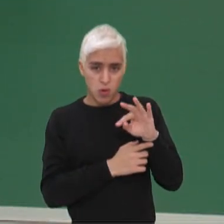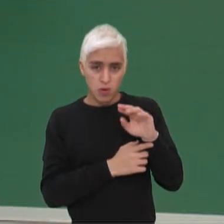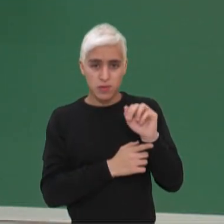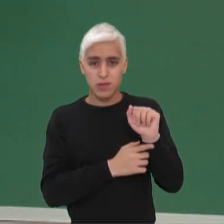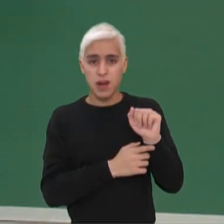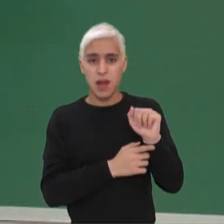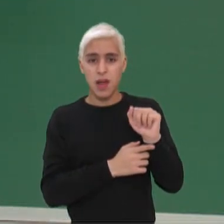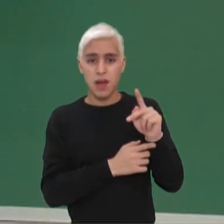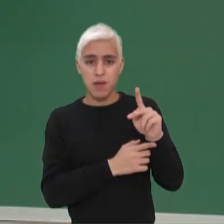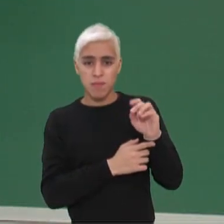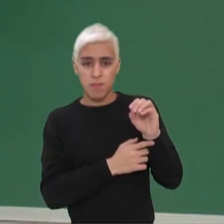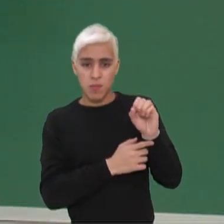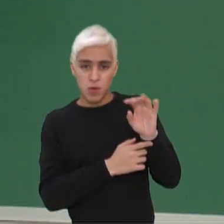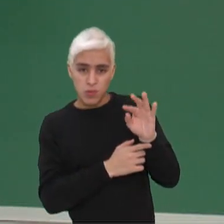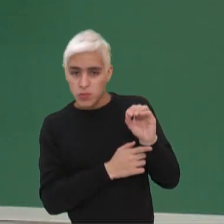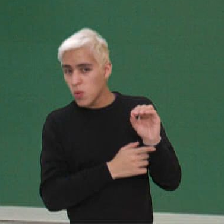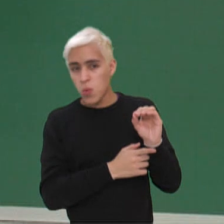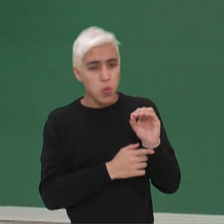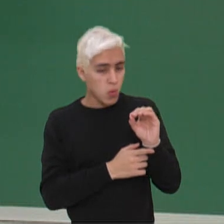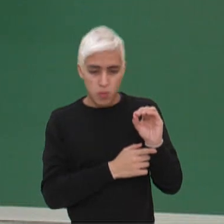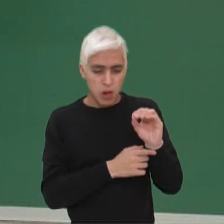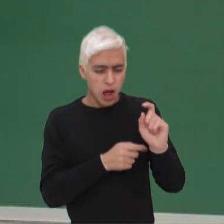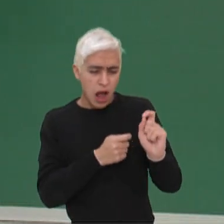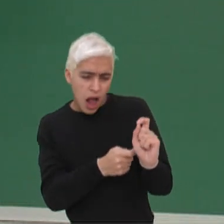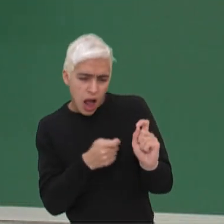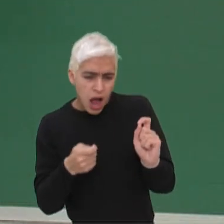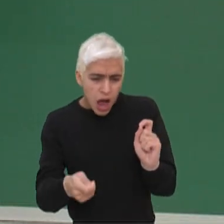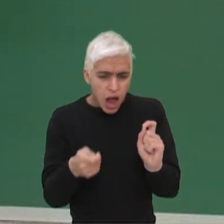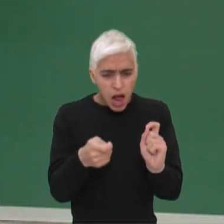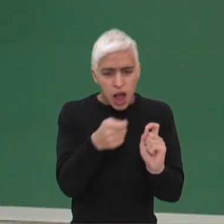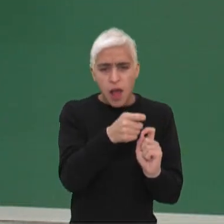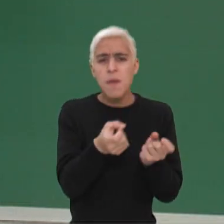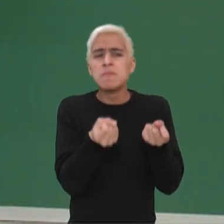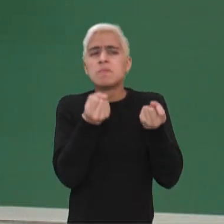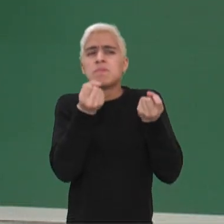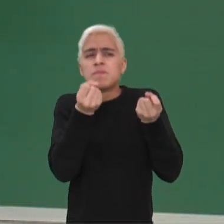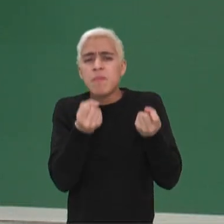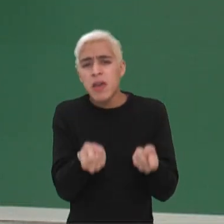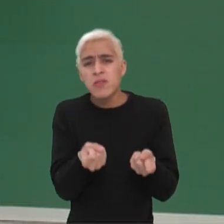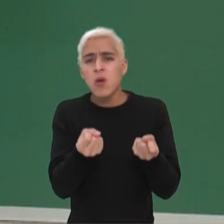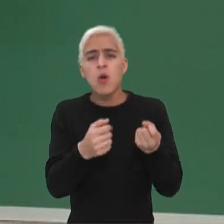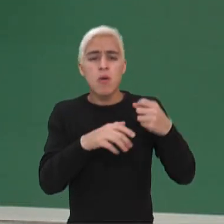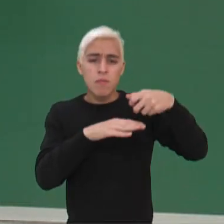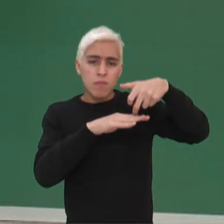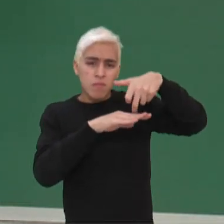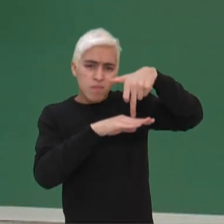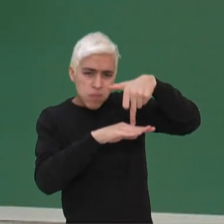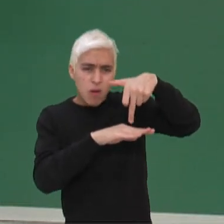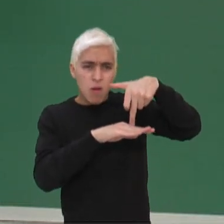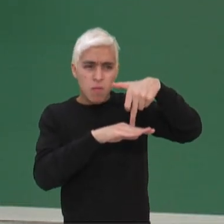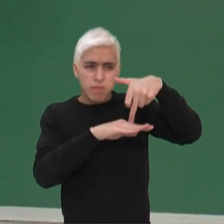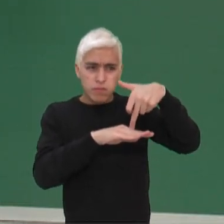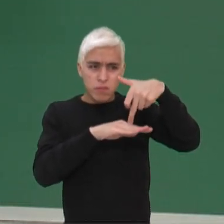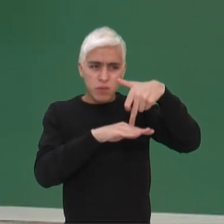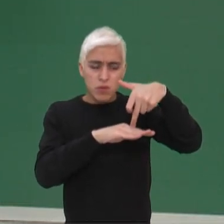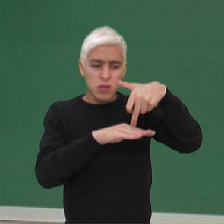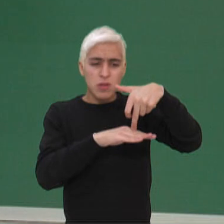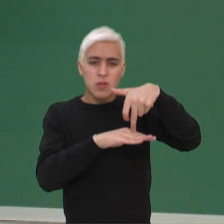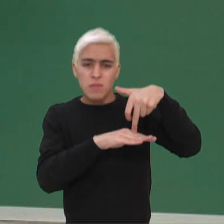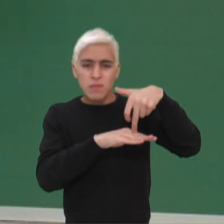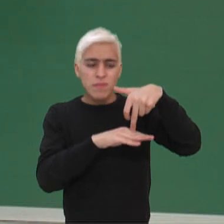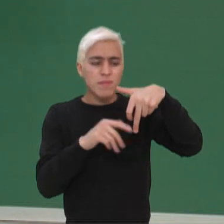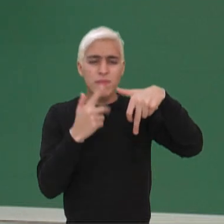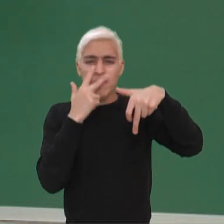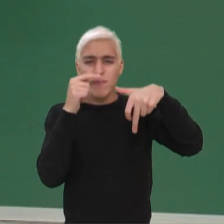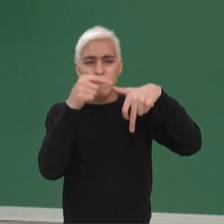de criar uma escultura na qual coloque o peso totalmente em uma única perna e o resto do corpo fica